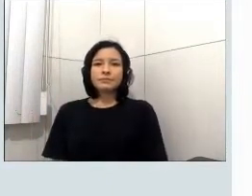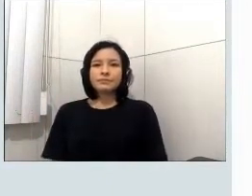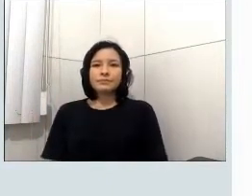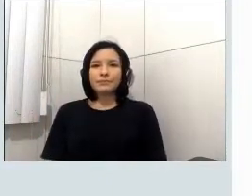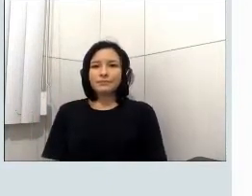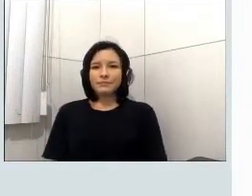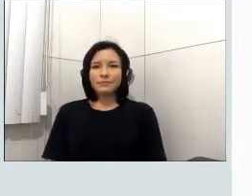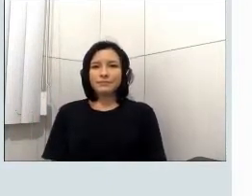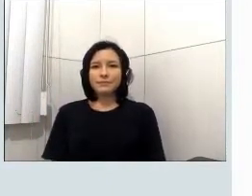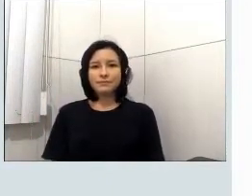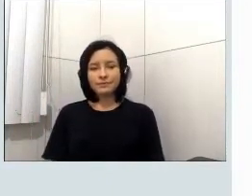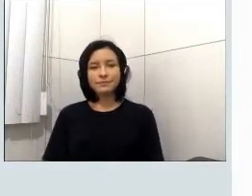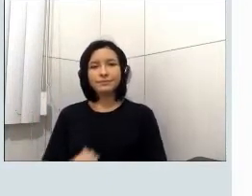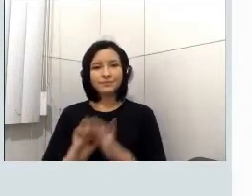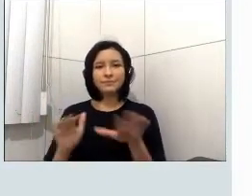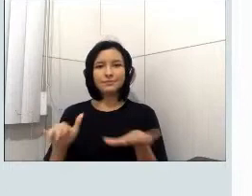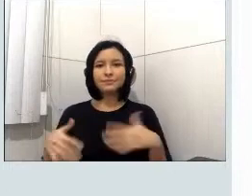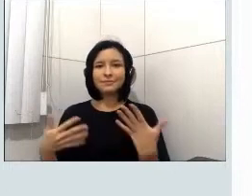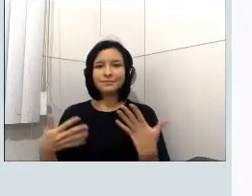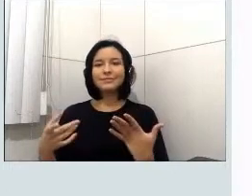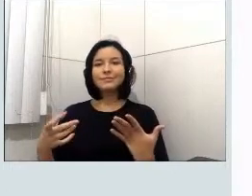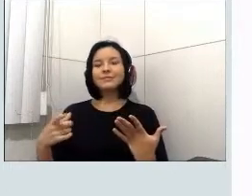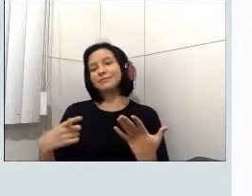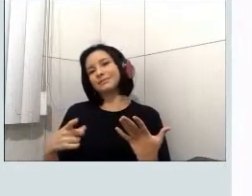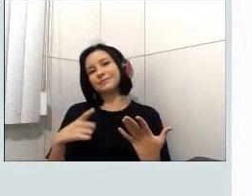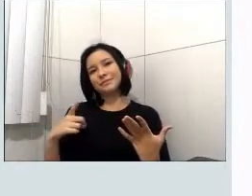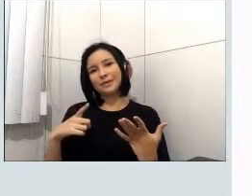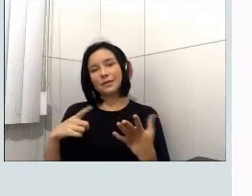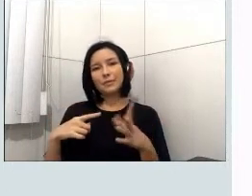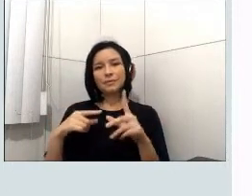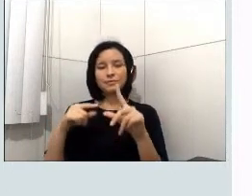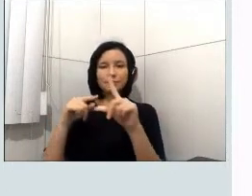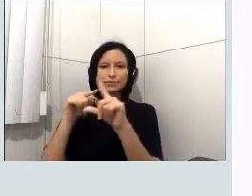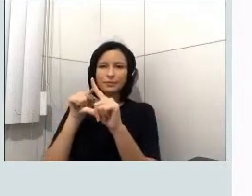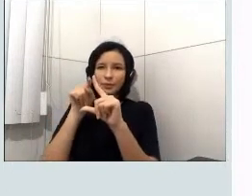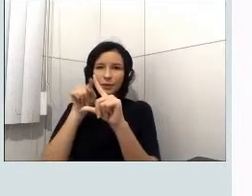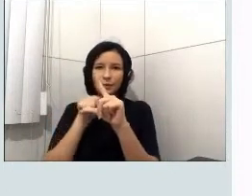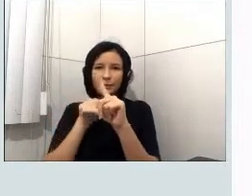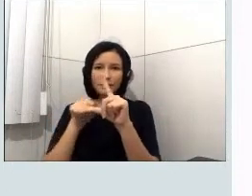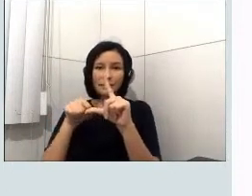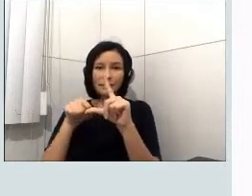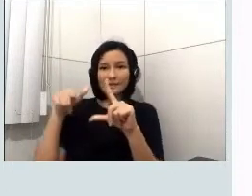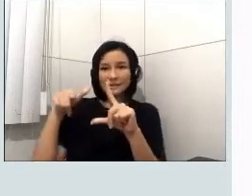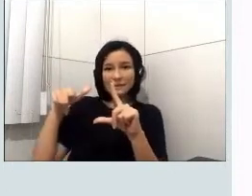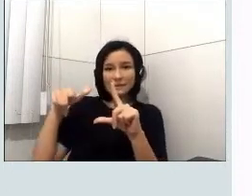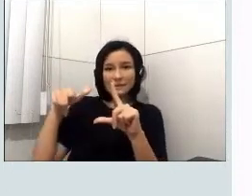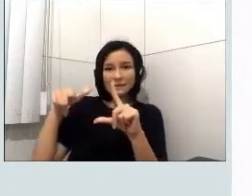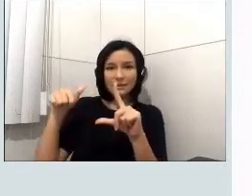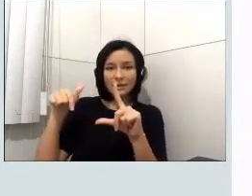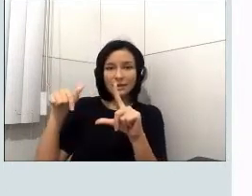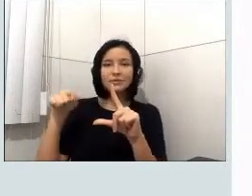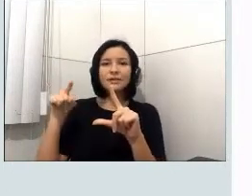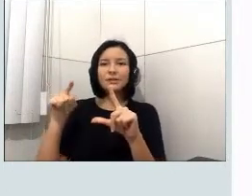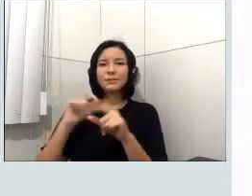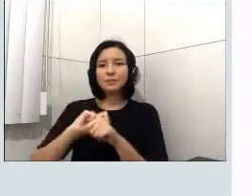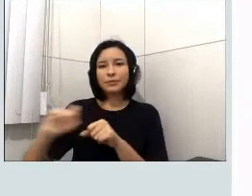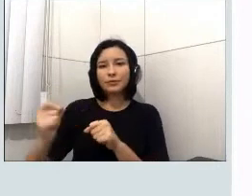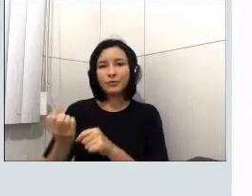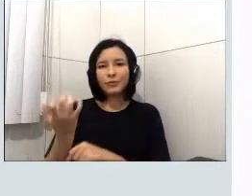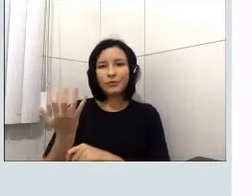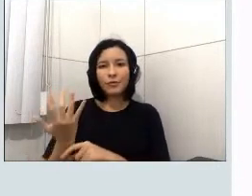Temos que o perímetro é 17. Ou seja, no total vamos usar 17 palitos. e que um lado é